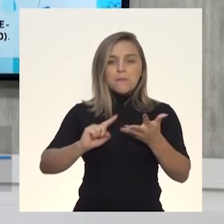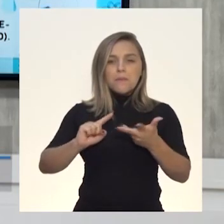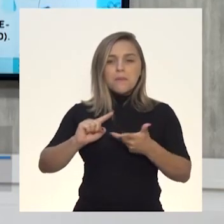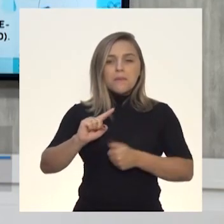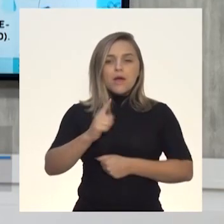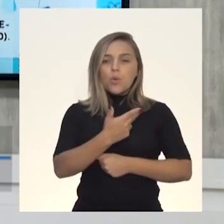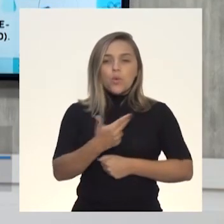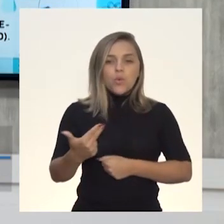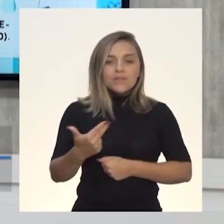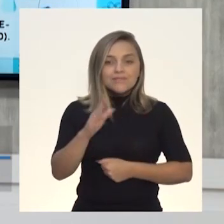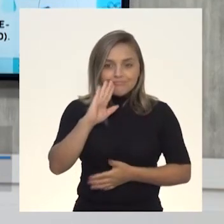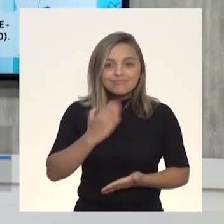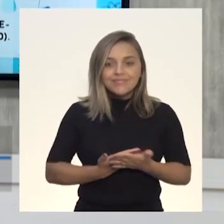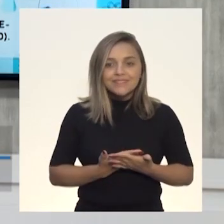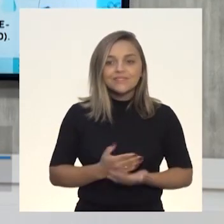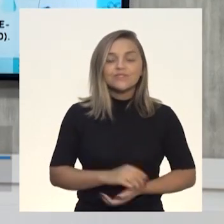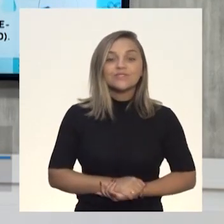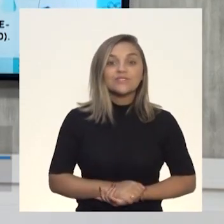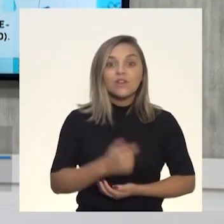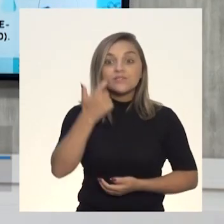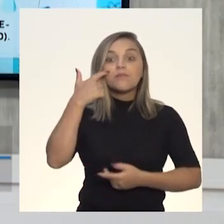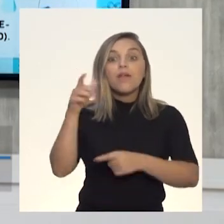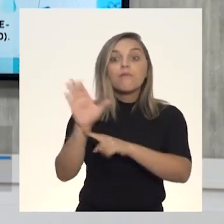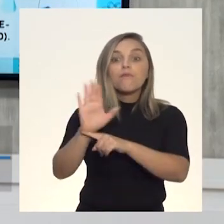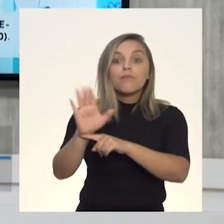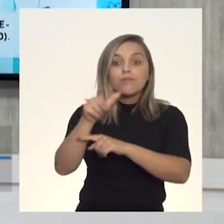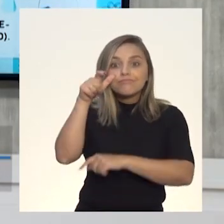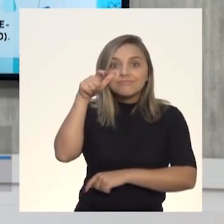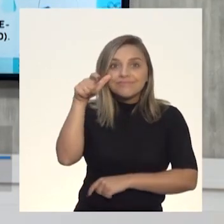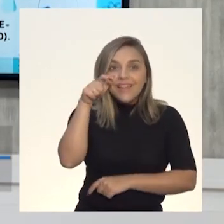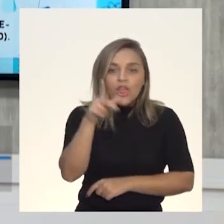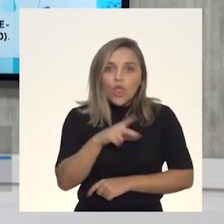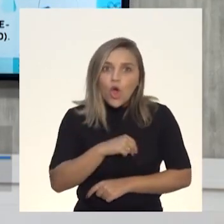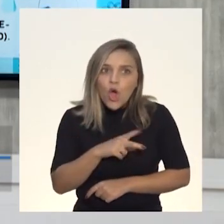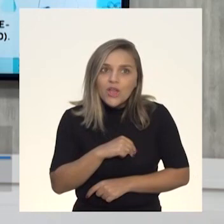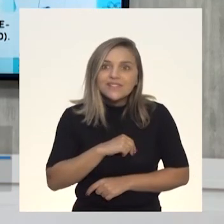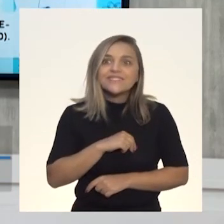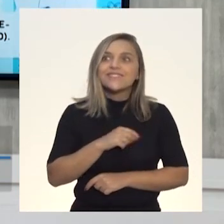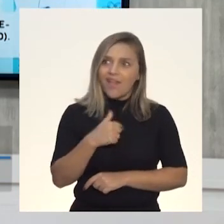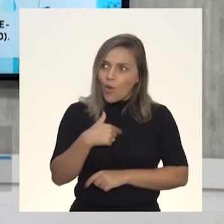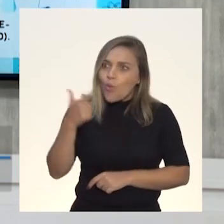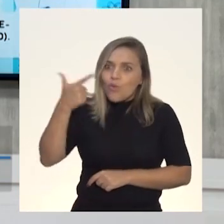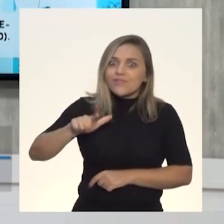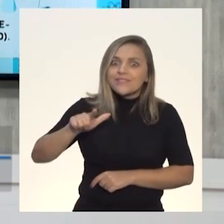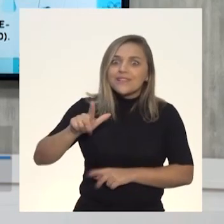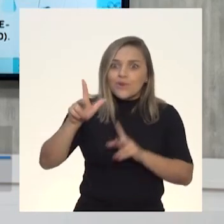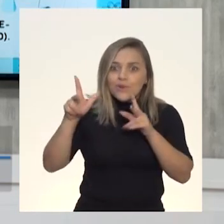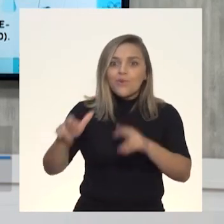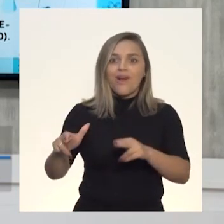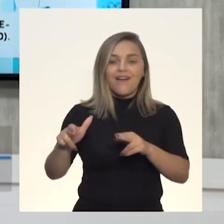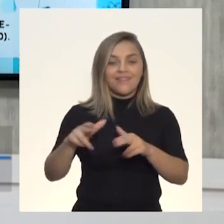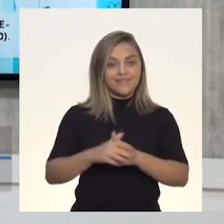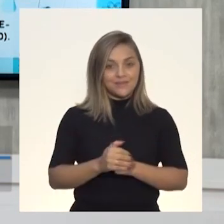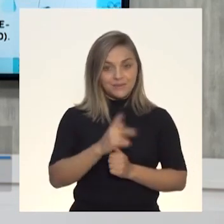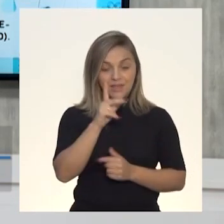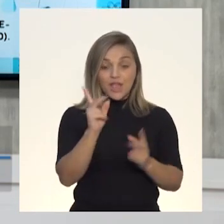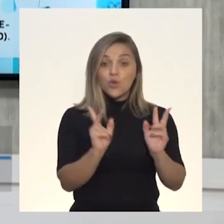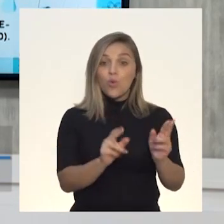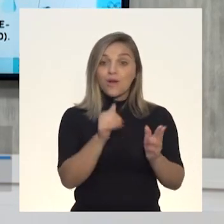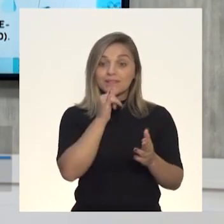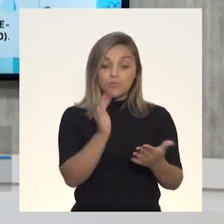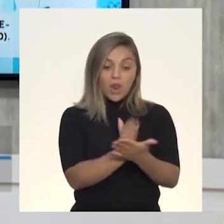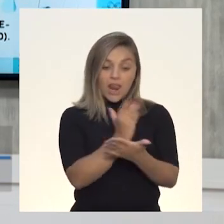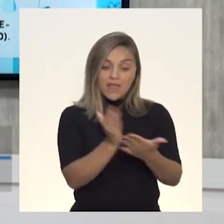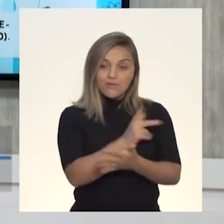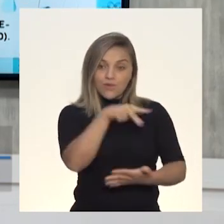gente assiste um filme e se sente, uau, será que eu consigo? Se essa pessoa conseguiu, a gente lê um livro, a gente se sente naquele lugar.